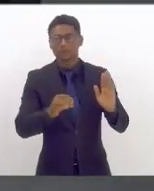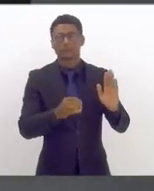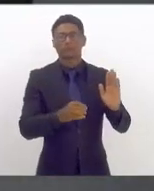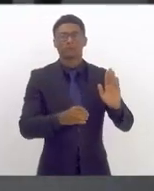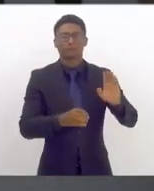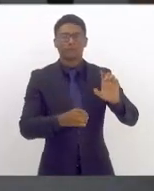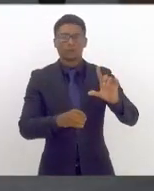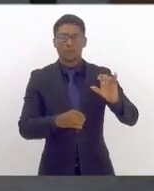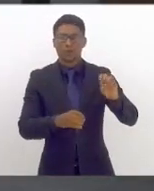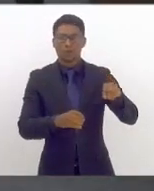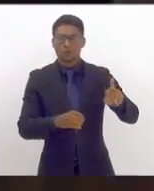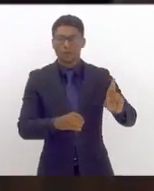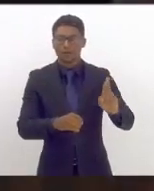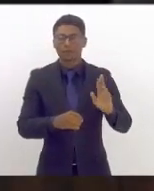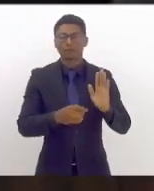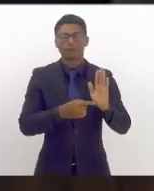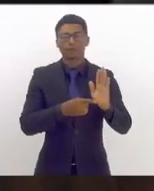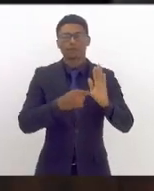Eliomar